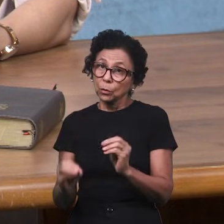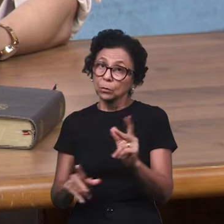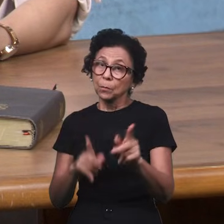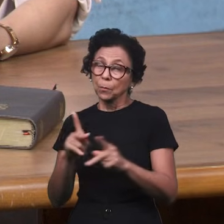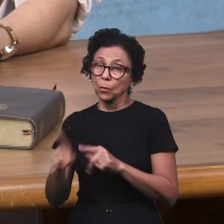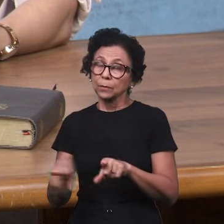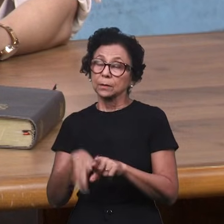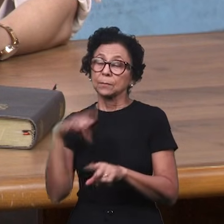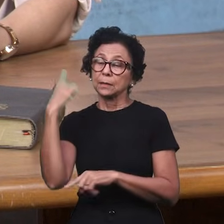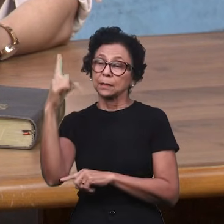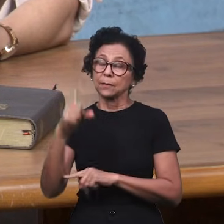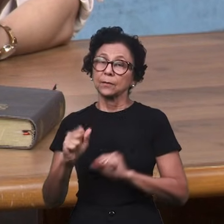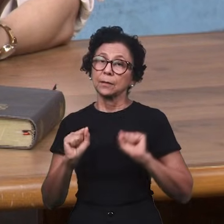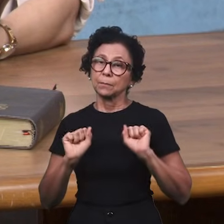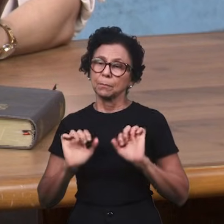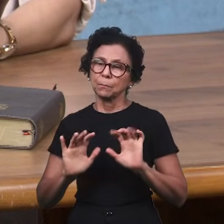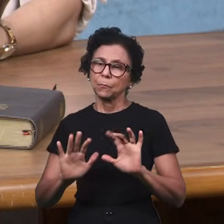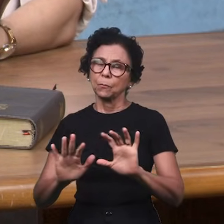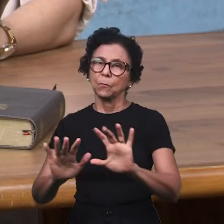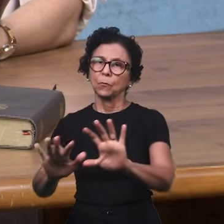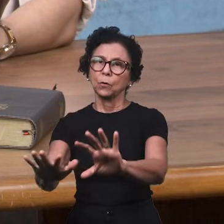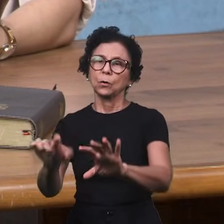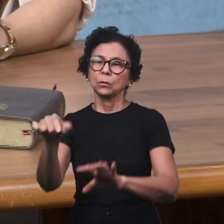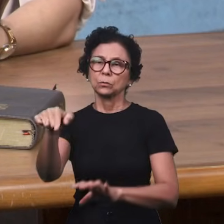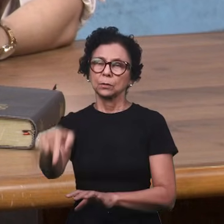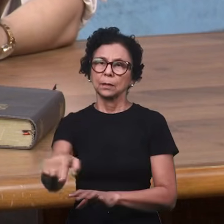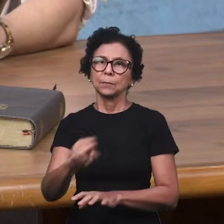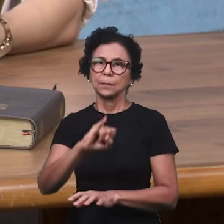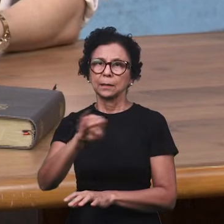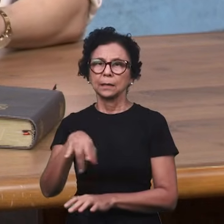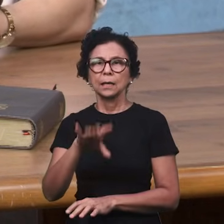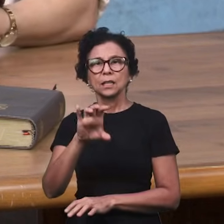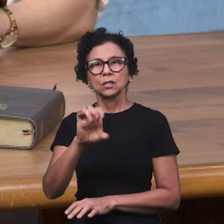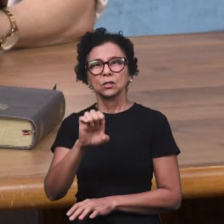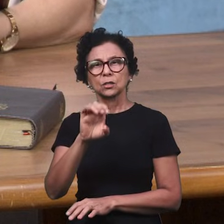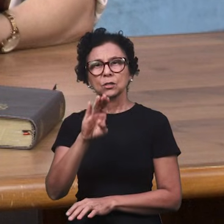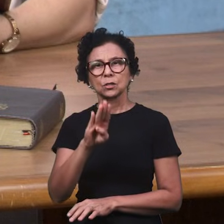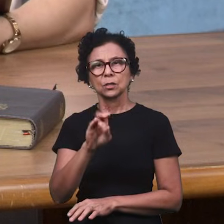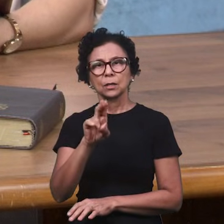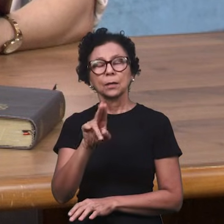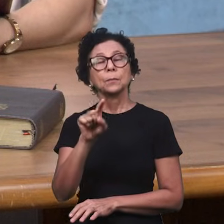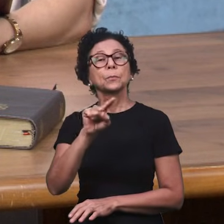ali estavam os jebuseus moradores da terra. E disseram os